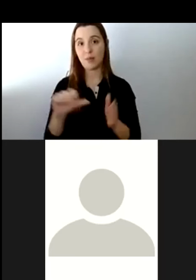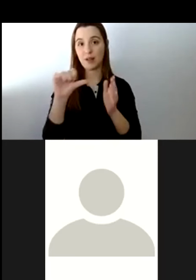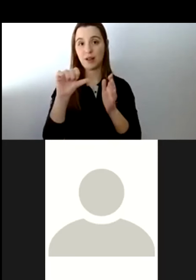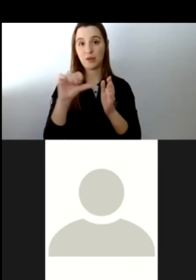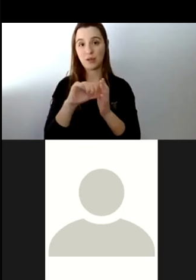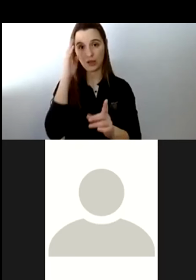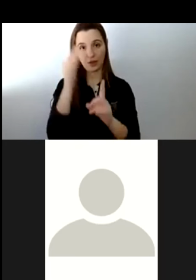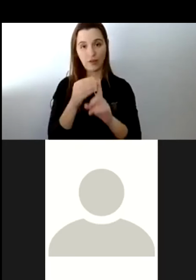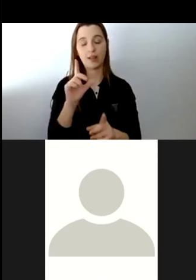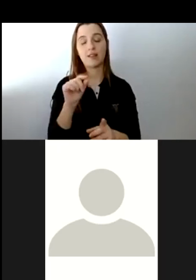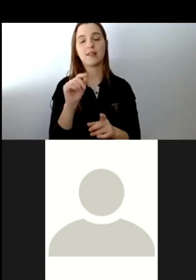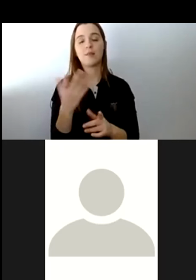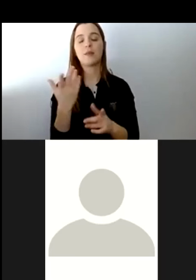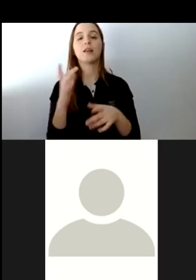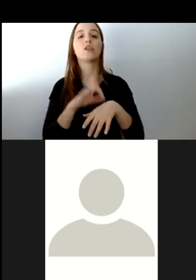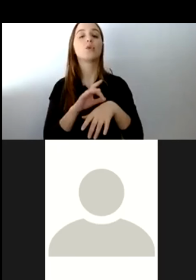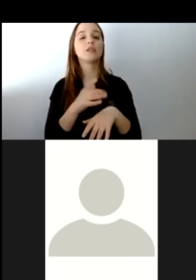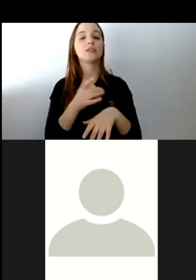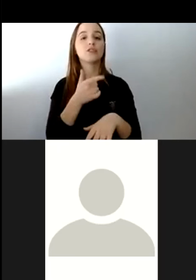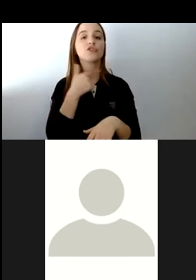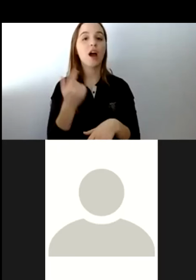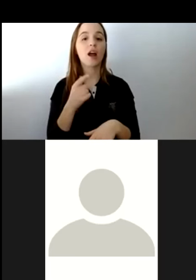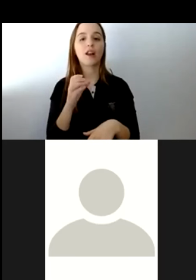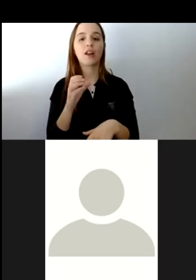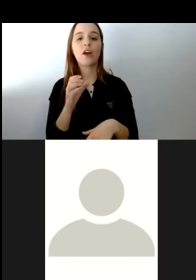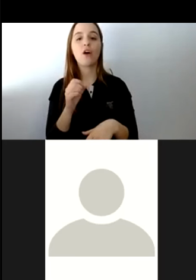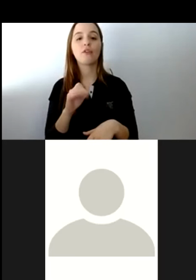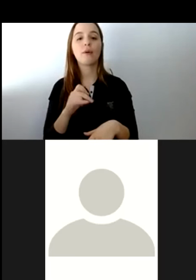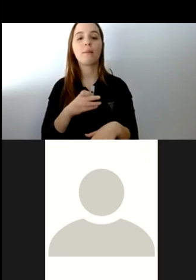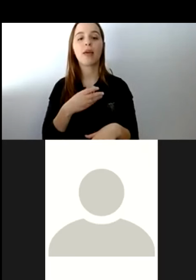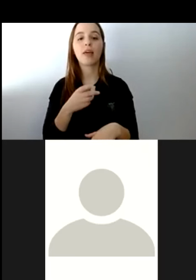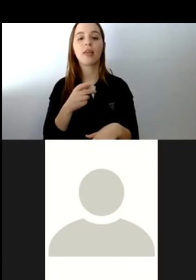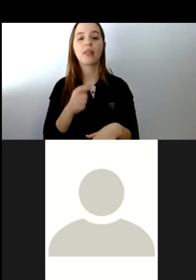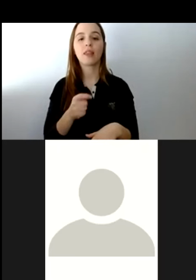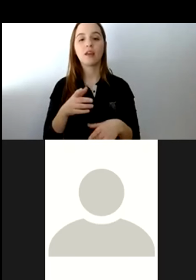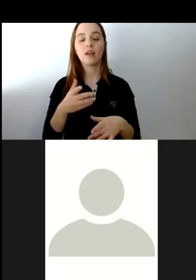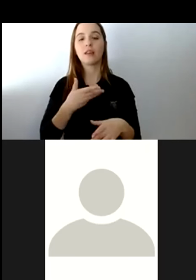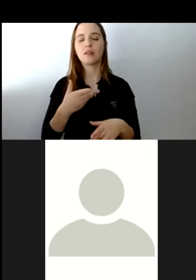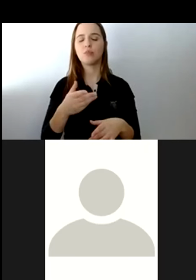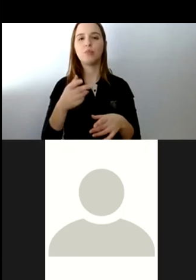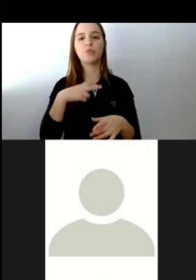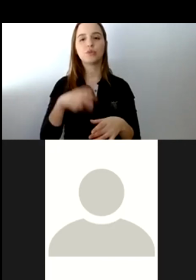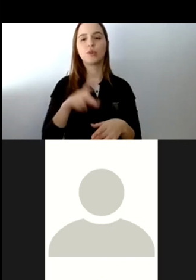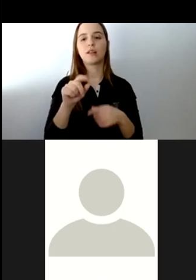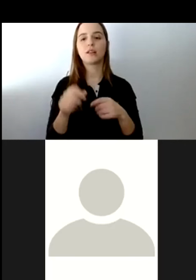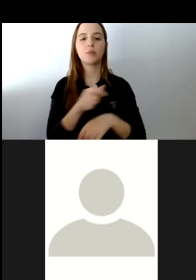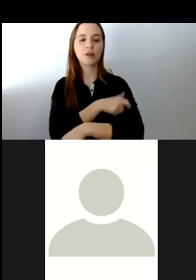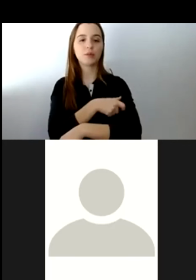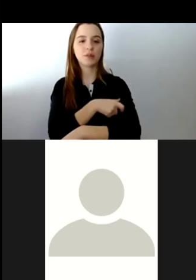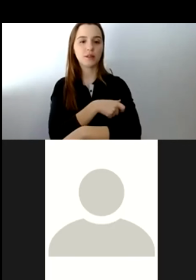Instaladora Associações de Doenças Raras, a Orphanet Portugal e também o representante da FCT no Policy Board do